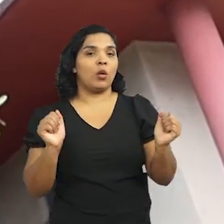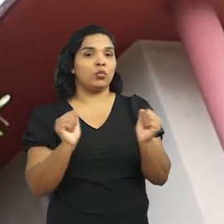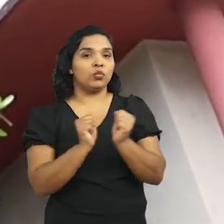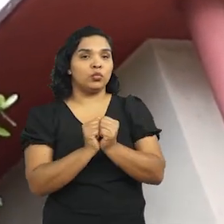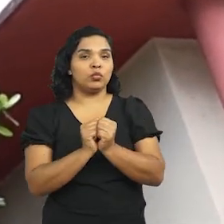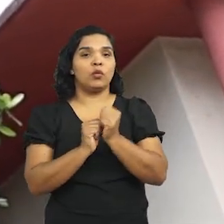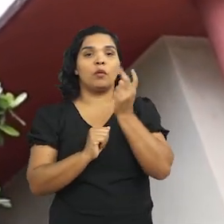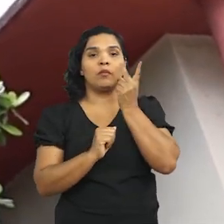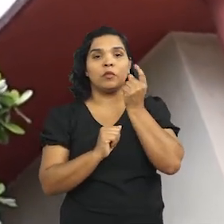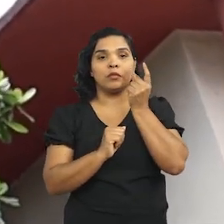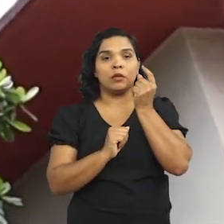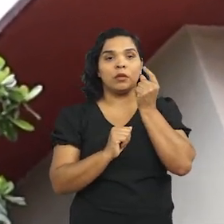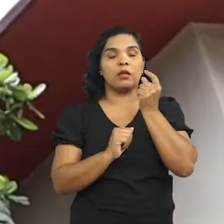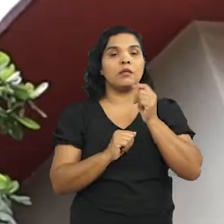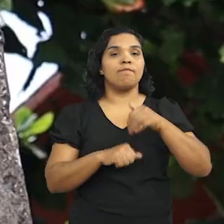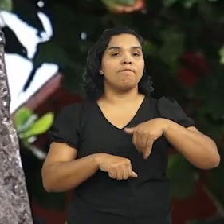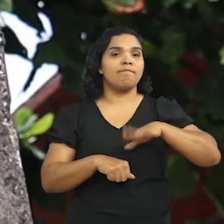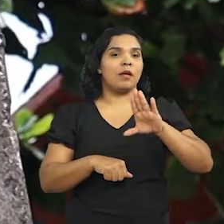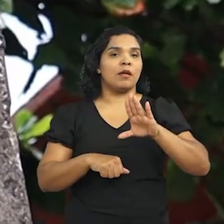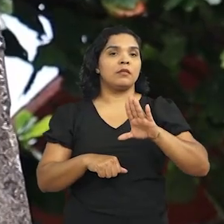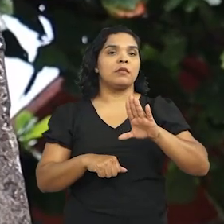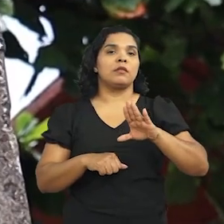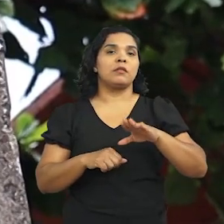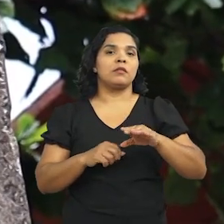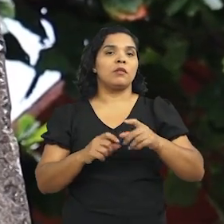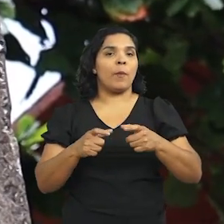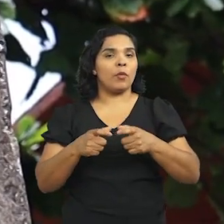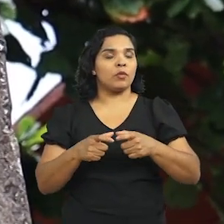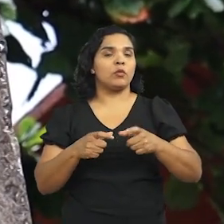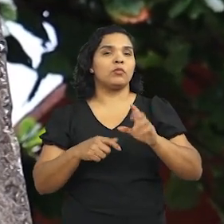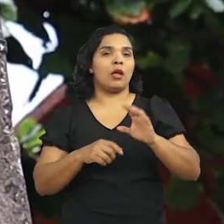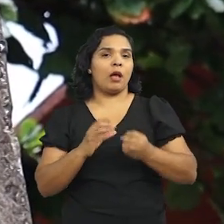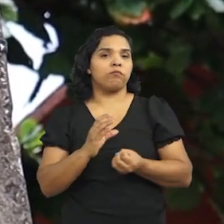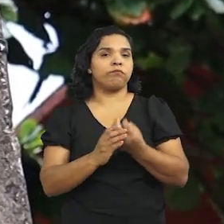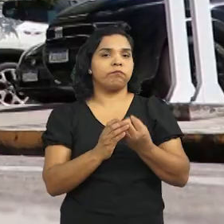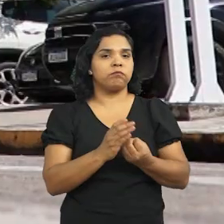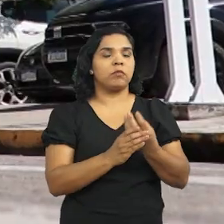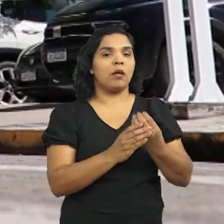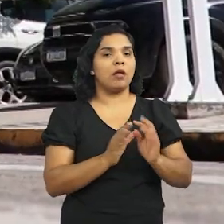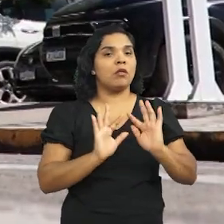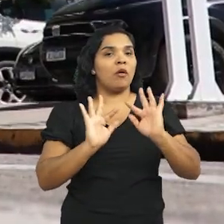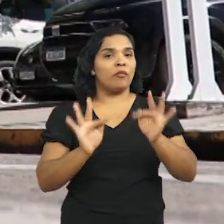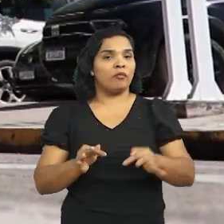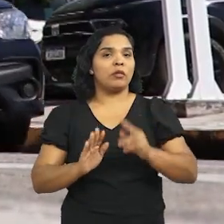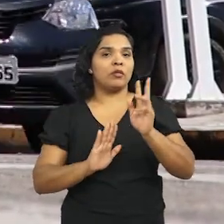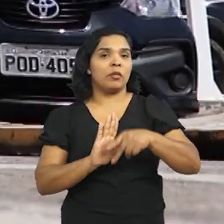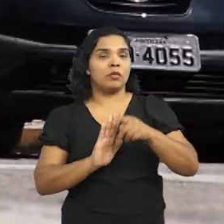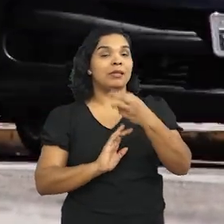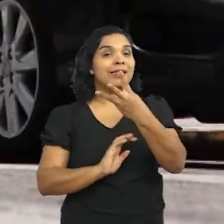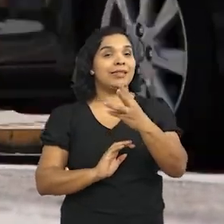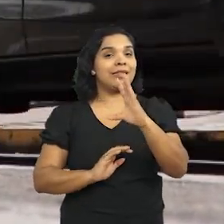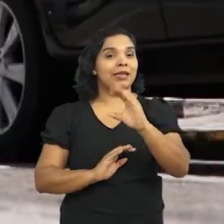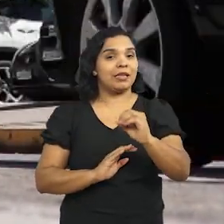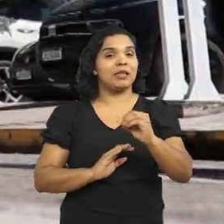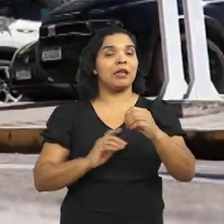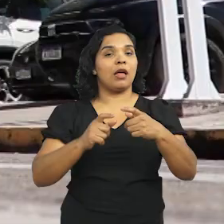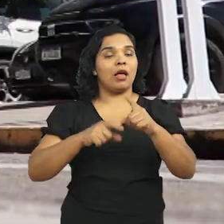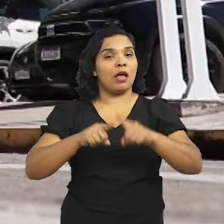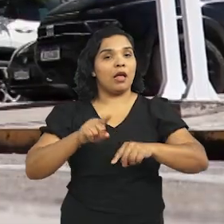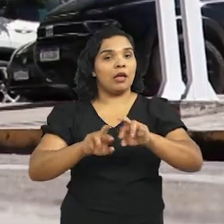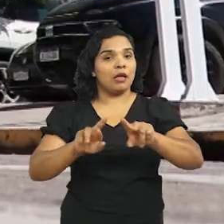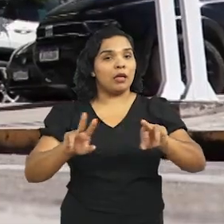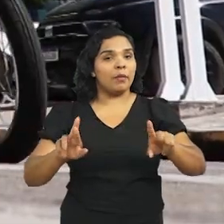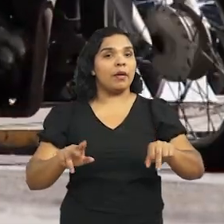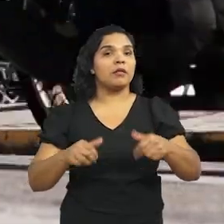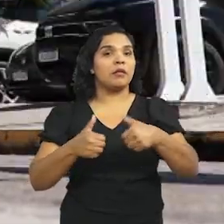parceria com a Prefeitura de Fortaleza, mais de 15 monitores já foram produzidos e instalados. A ideia é que até o fim do projeto, 30